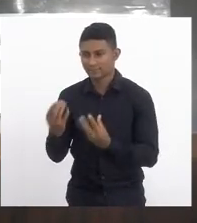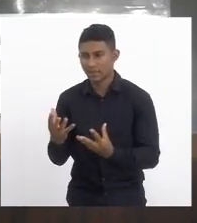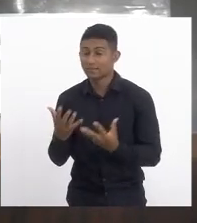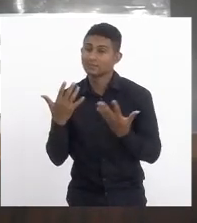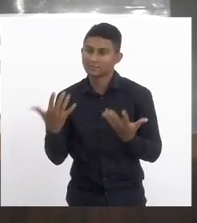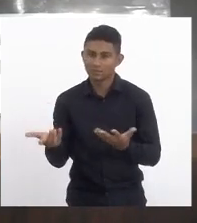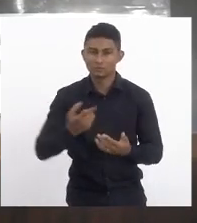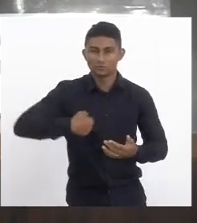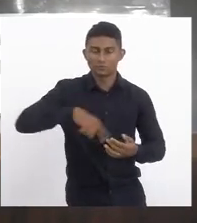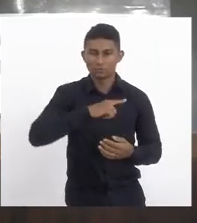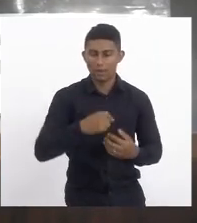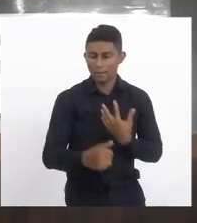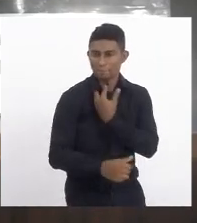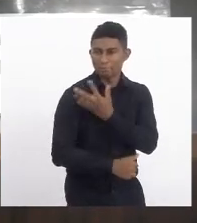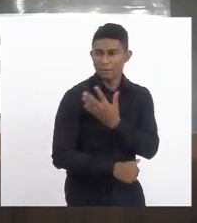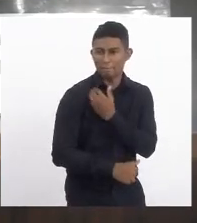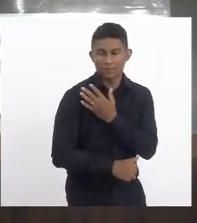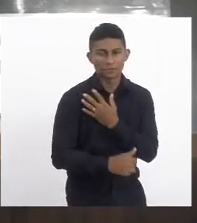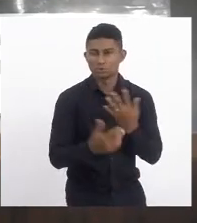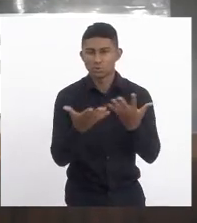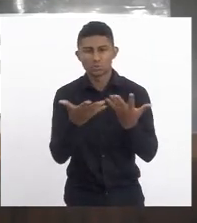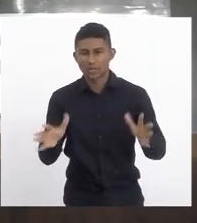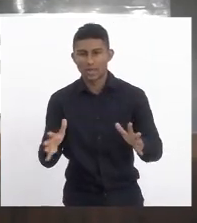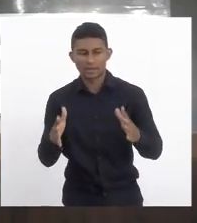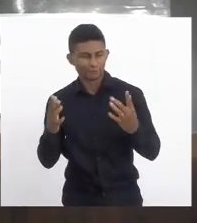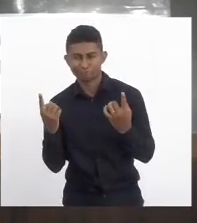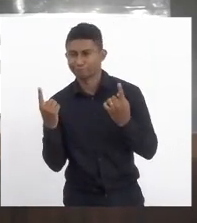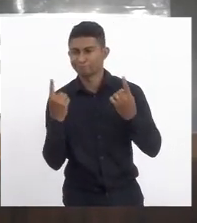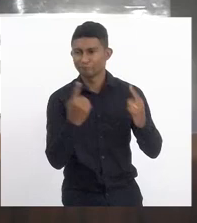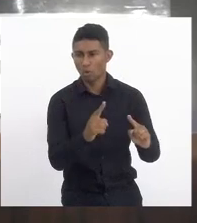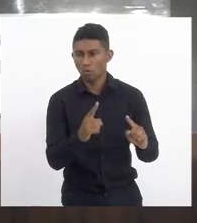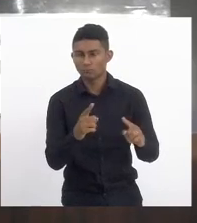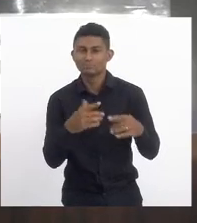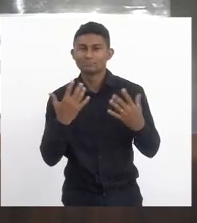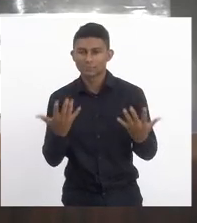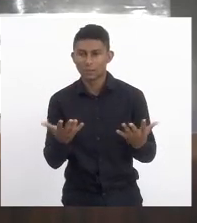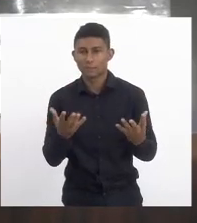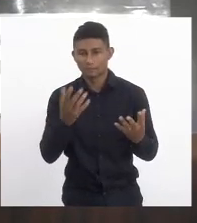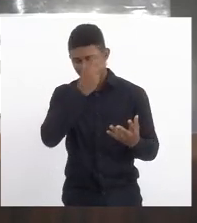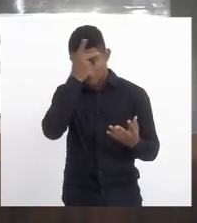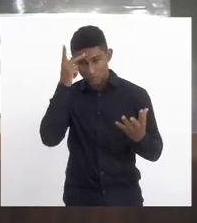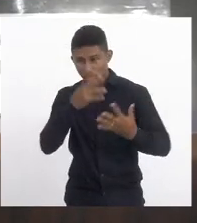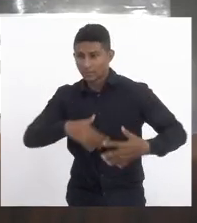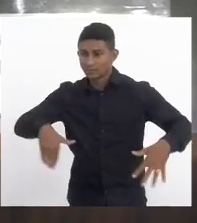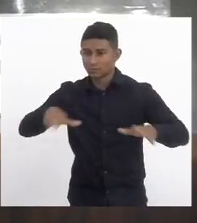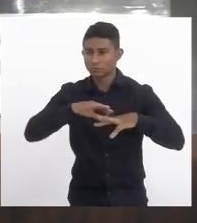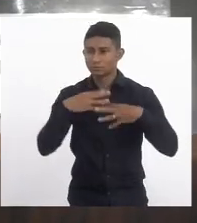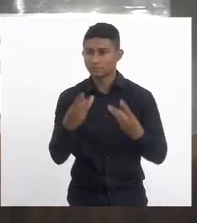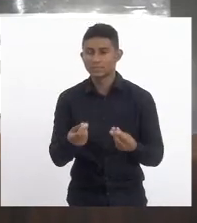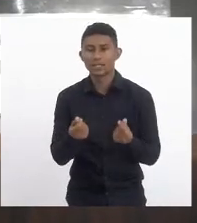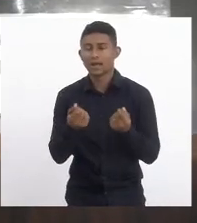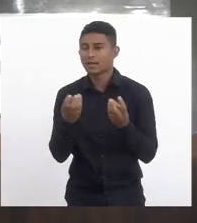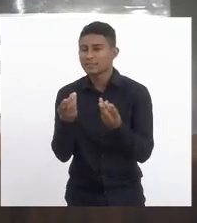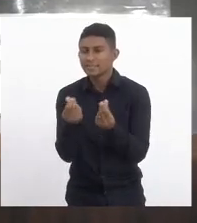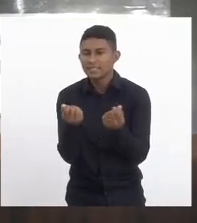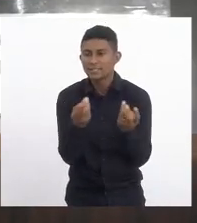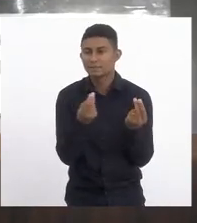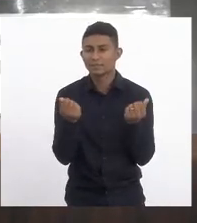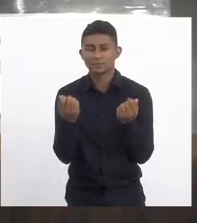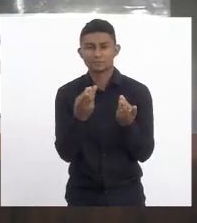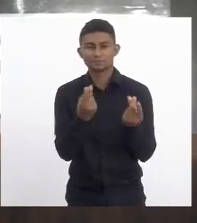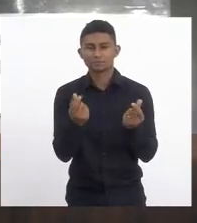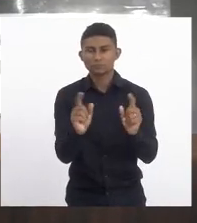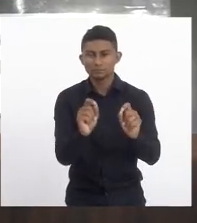maneira de discriminação, estimulando a conscientização e sensibilizando as pessoas sobre a tolerância, diversidade, liberdade de